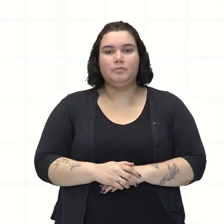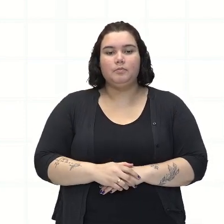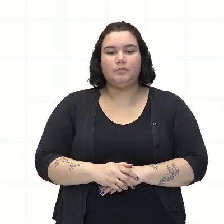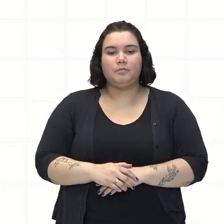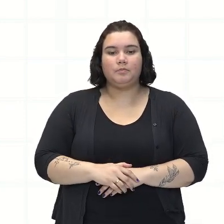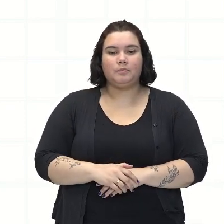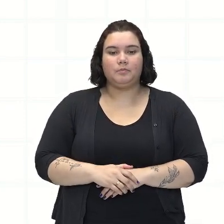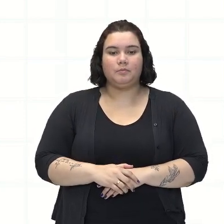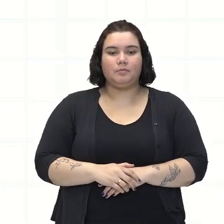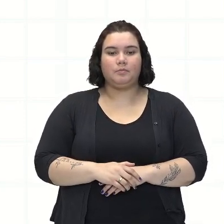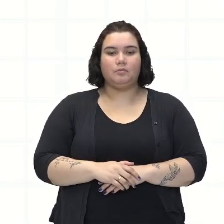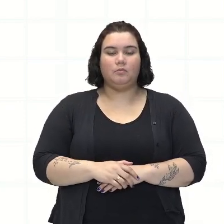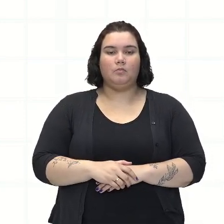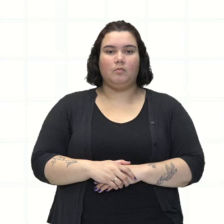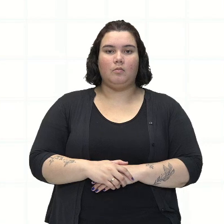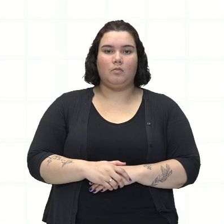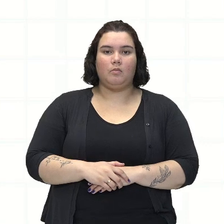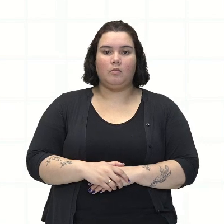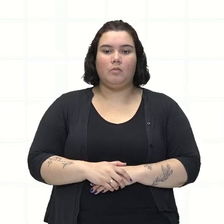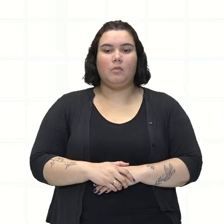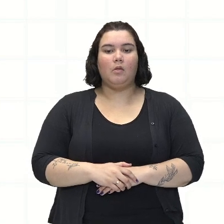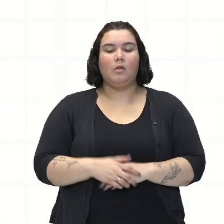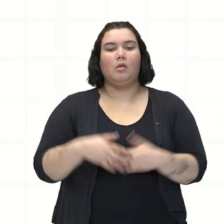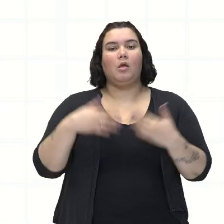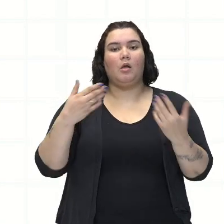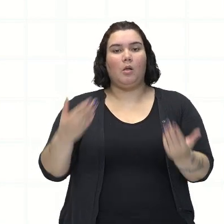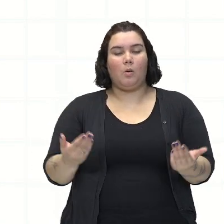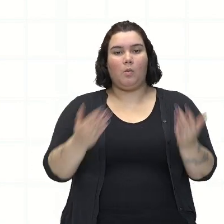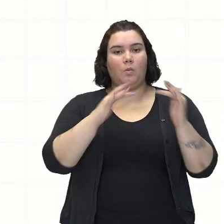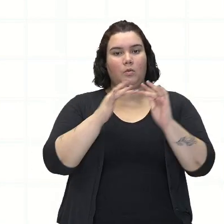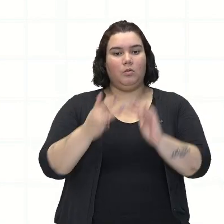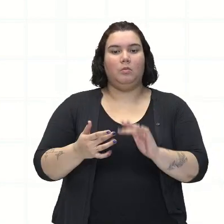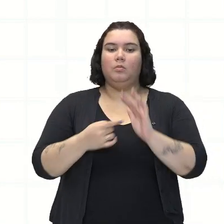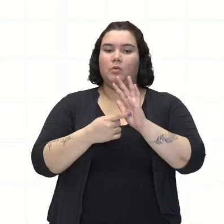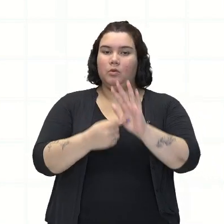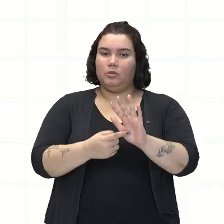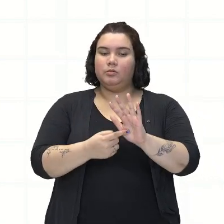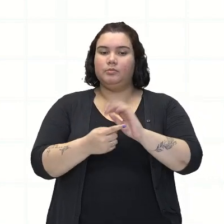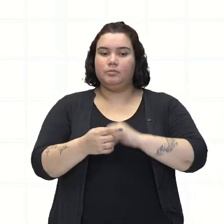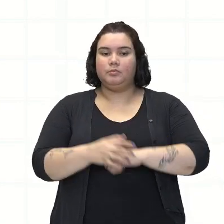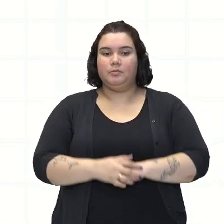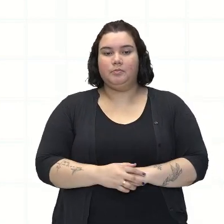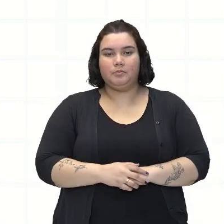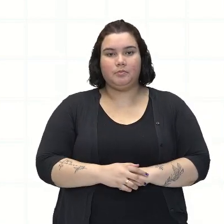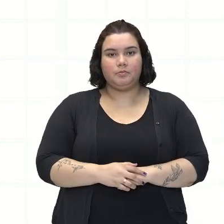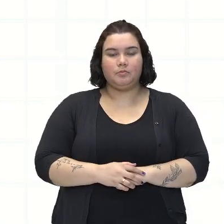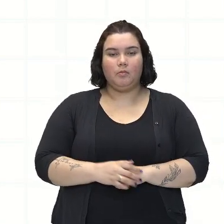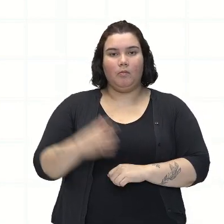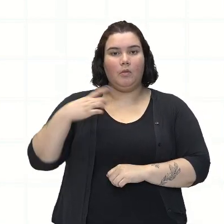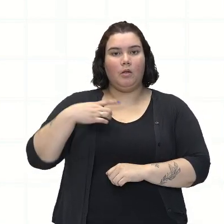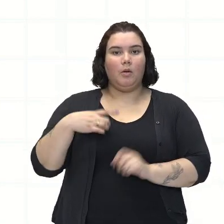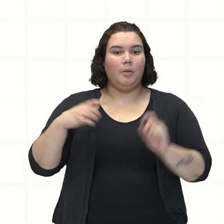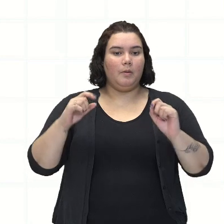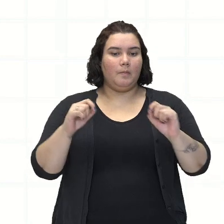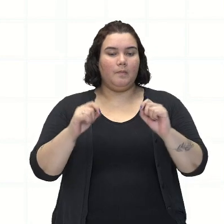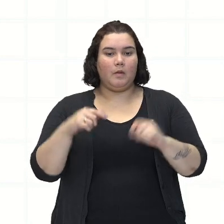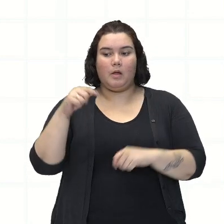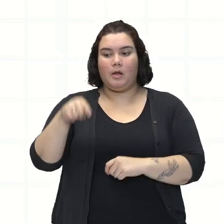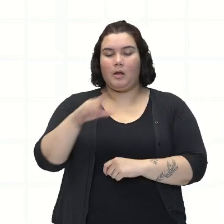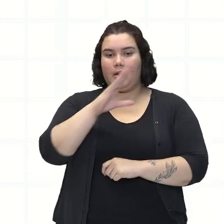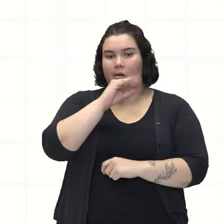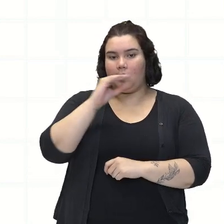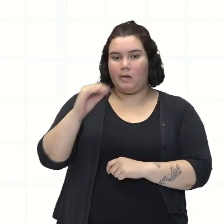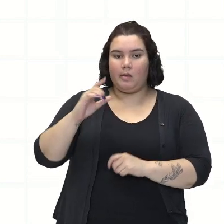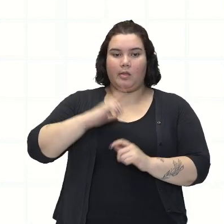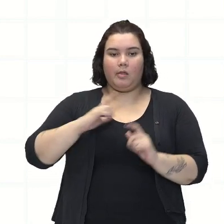pergunta. Lógico que no contexto aparece. Então, diretamente, a criança faz